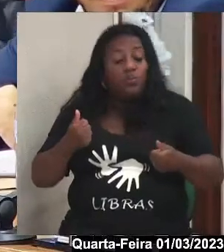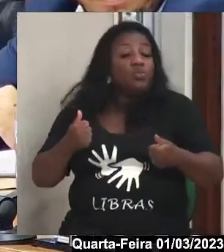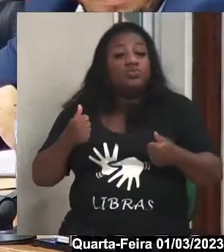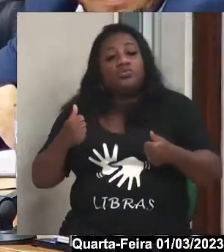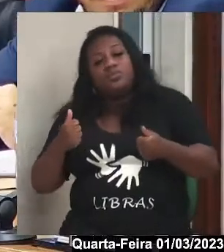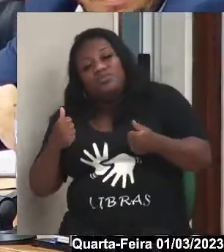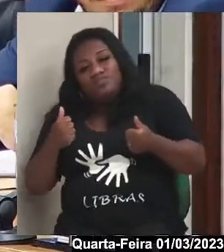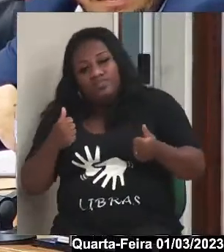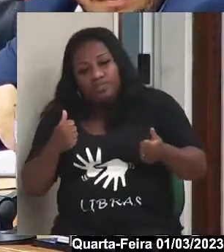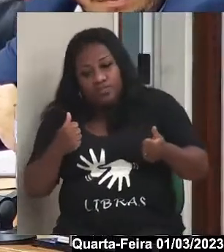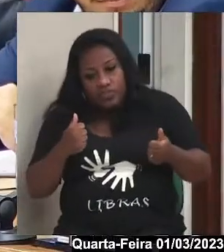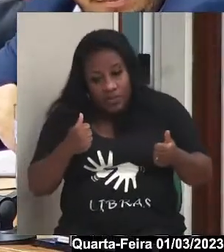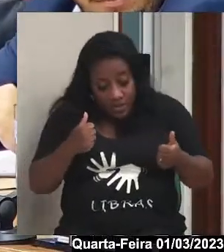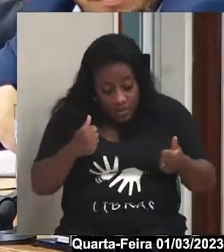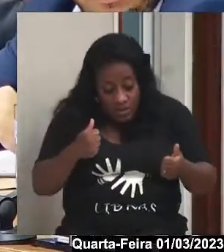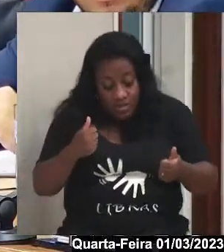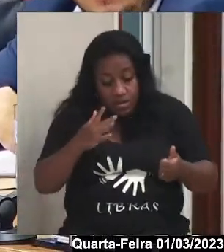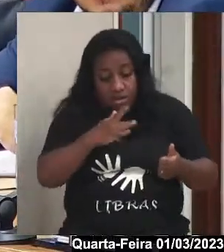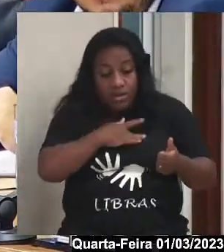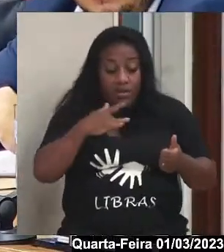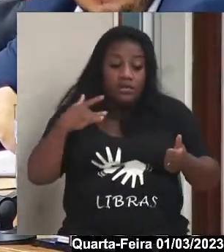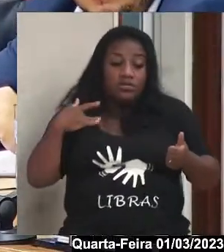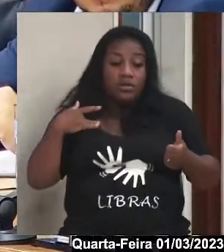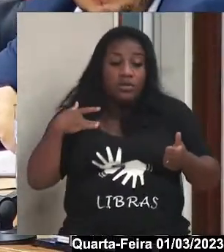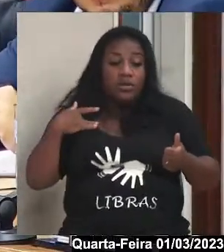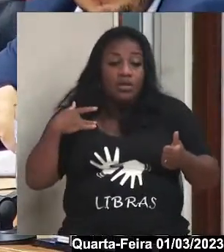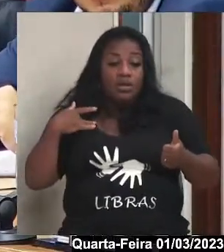sobre a saúde do qual o nobre